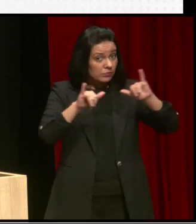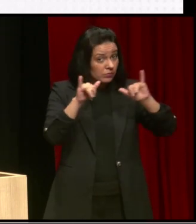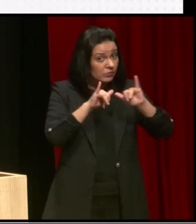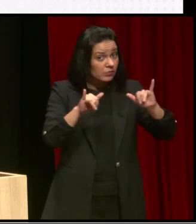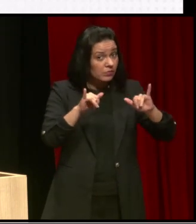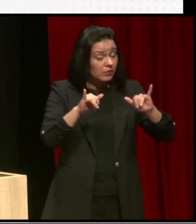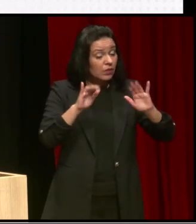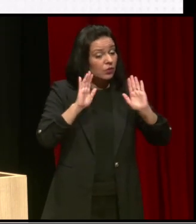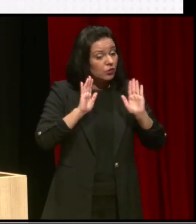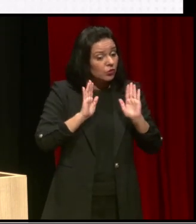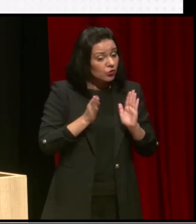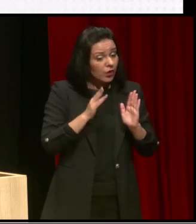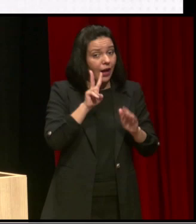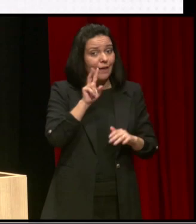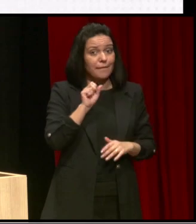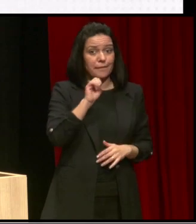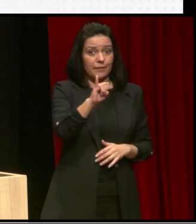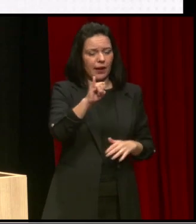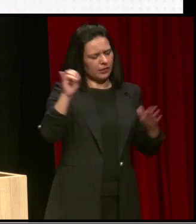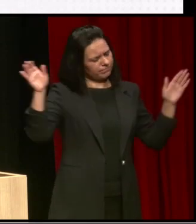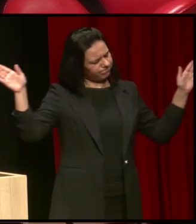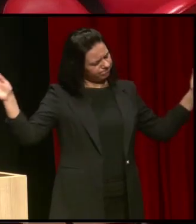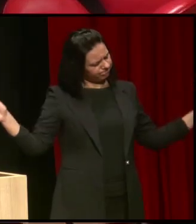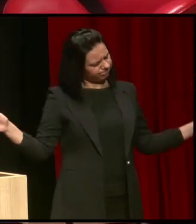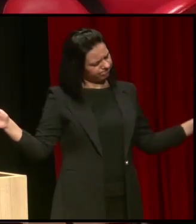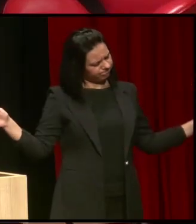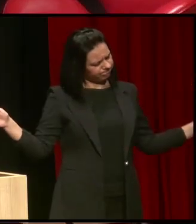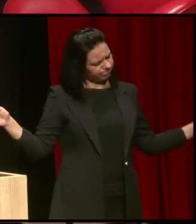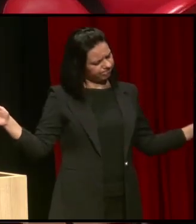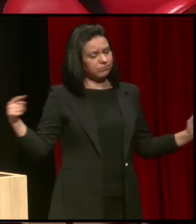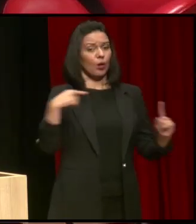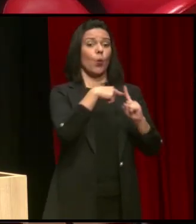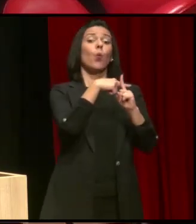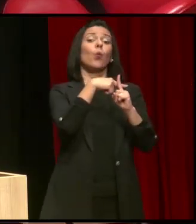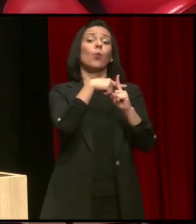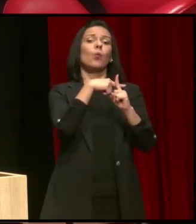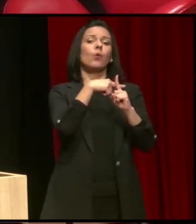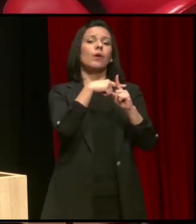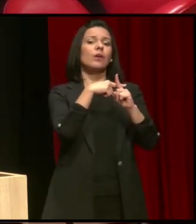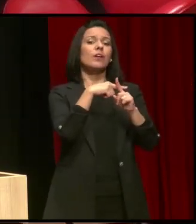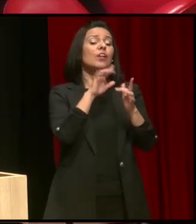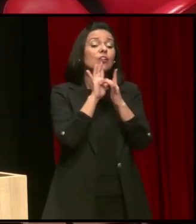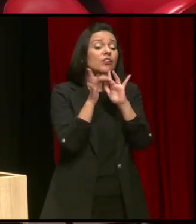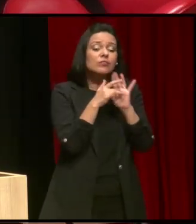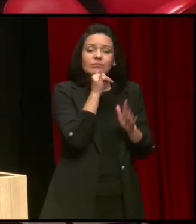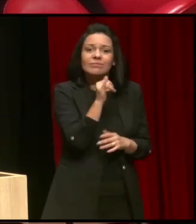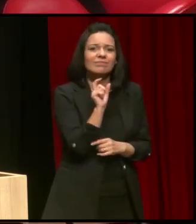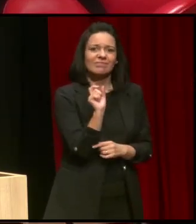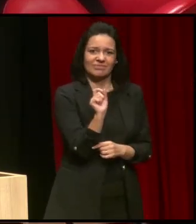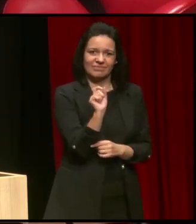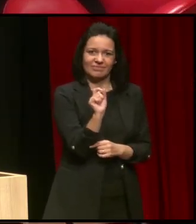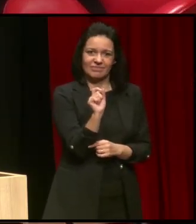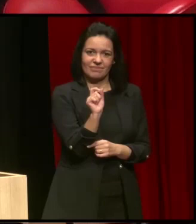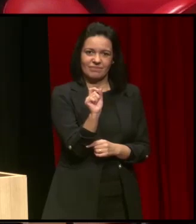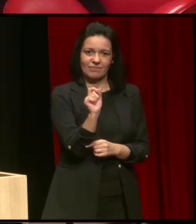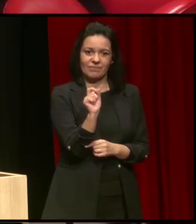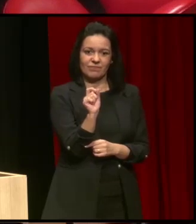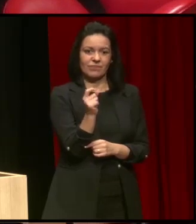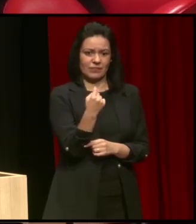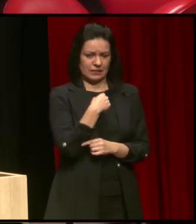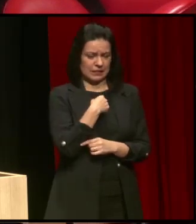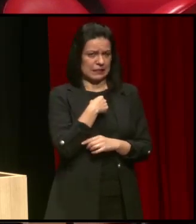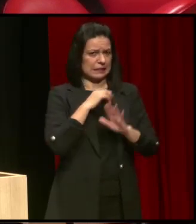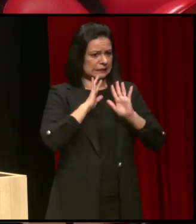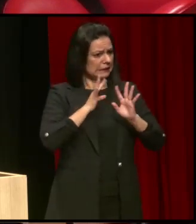crucificado, está vendo? Se eu for ser levantado da terra, o que ele fala que ele vai fazer? Eu vou atrairei a